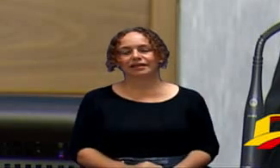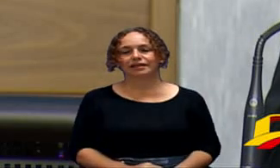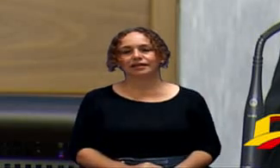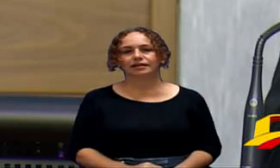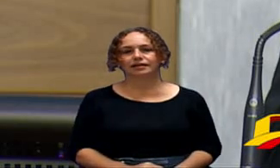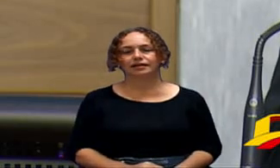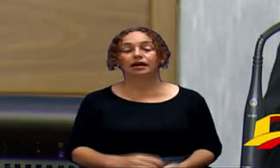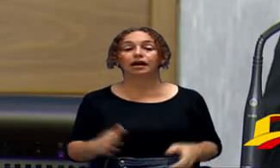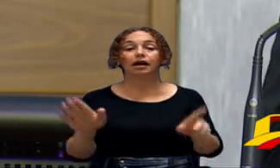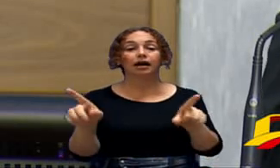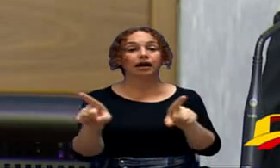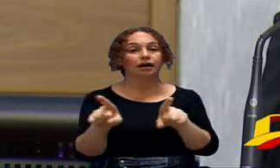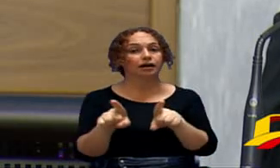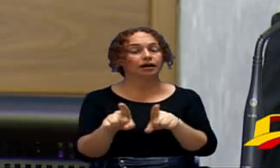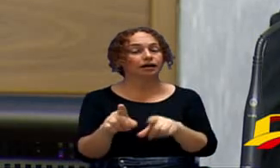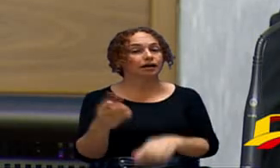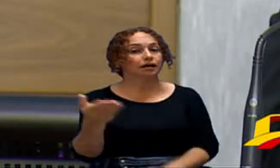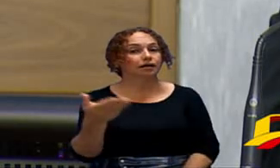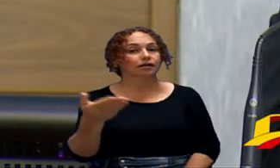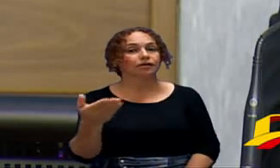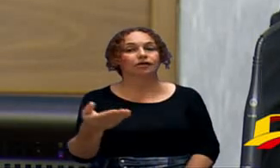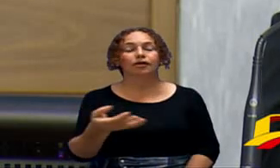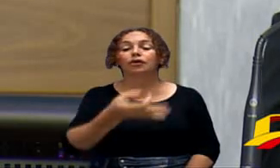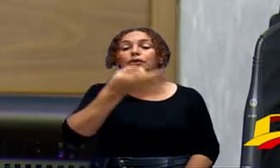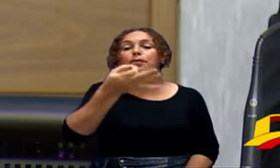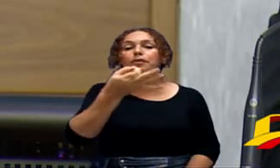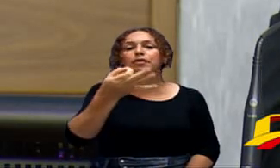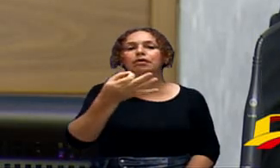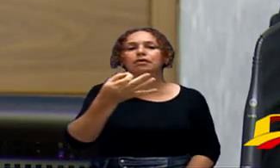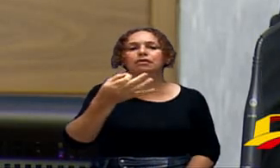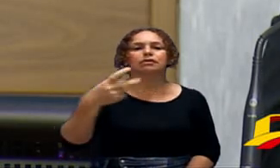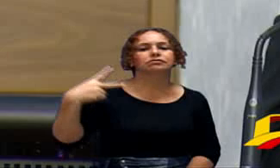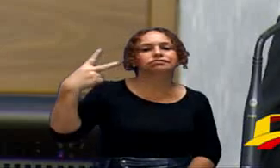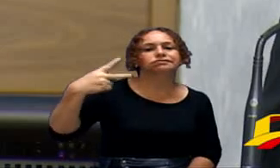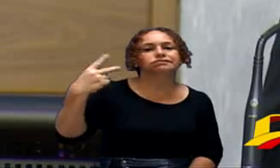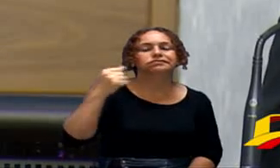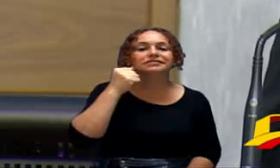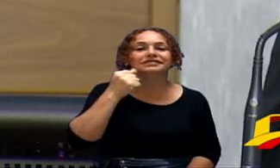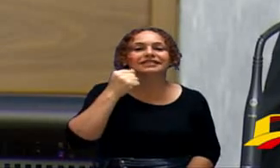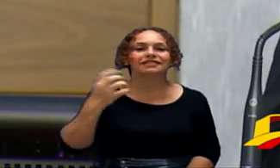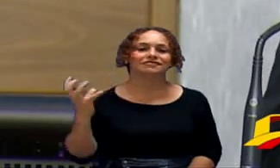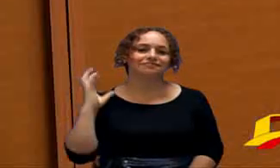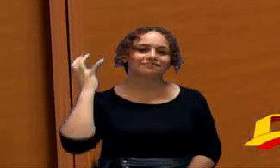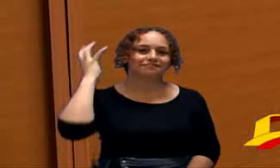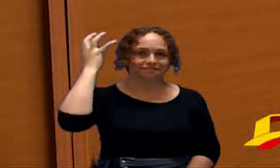palavra está aberta. Vereadora Fernanda, por favor, a tribuna é sua.